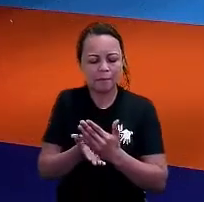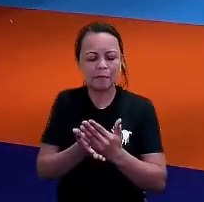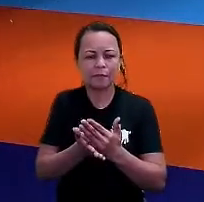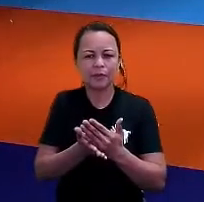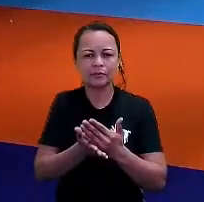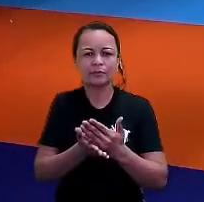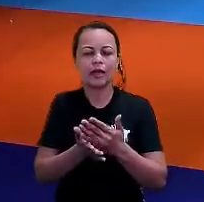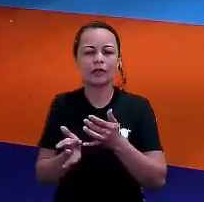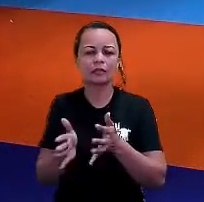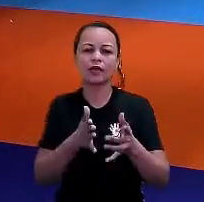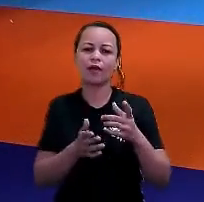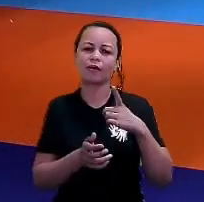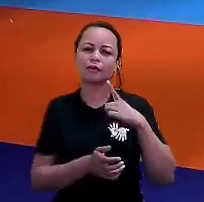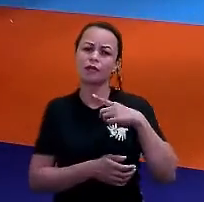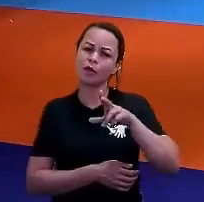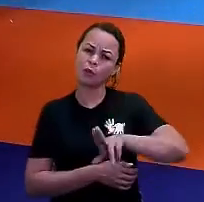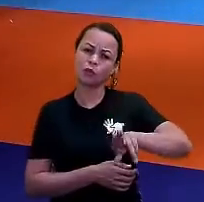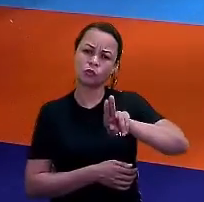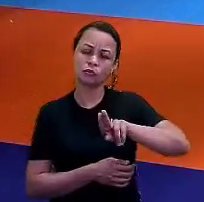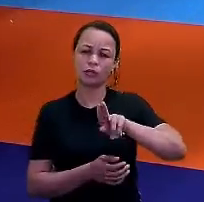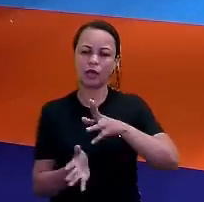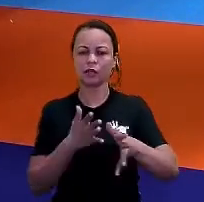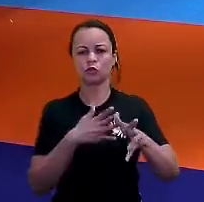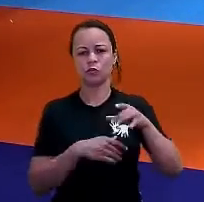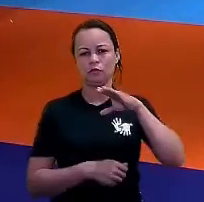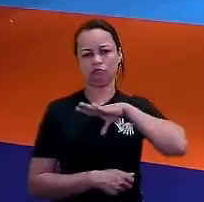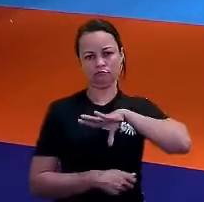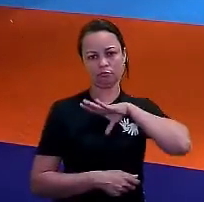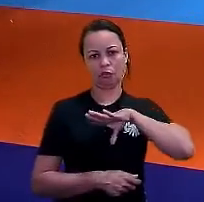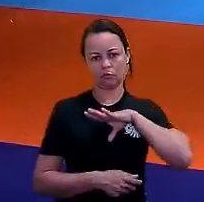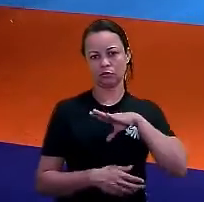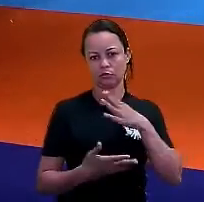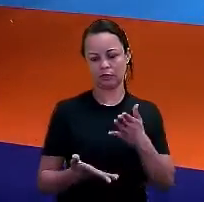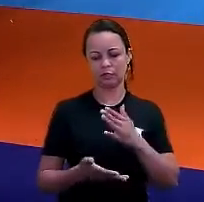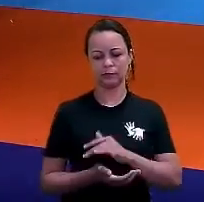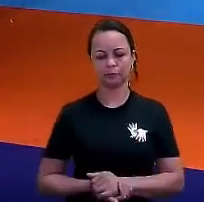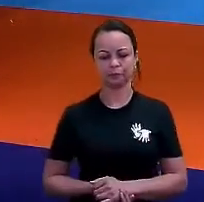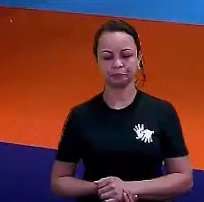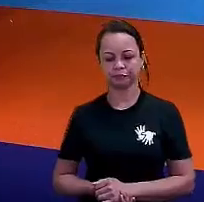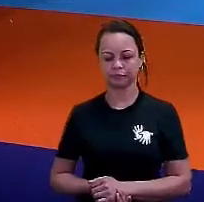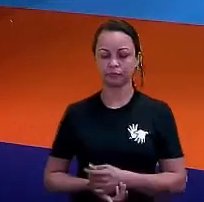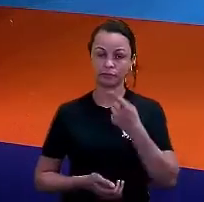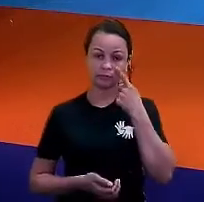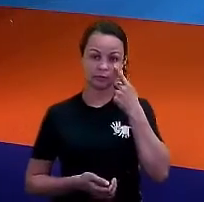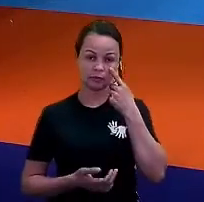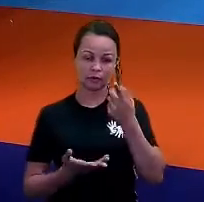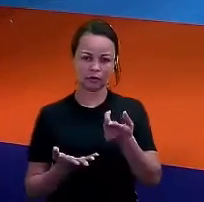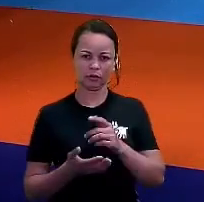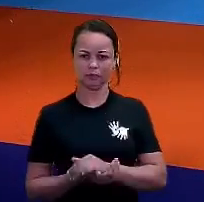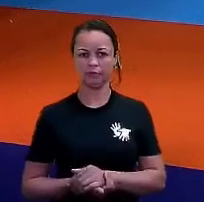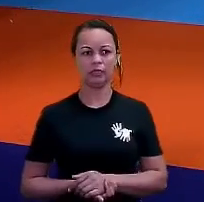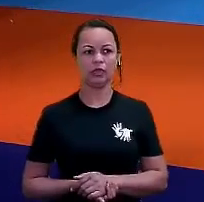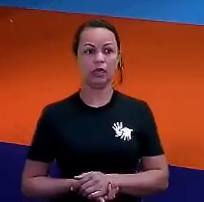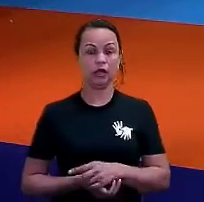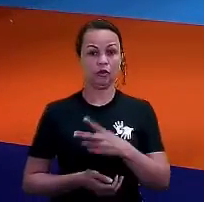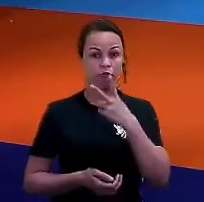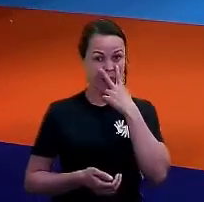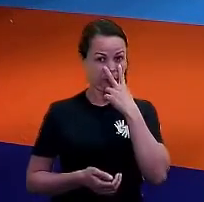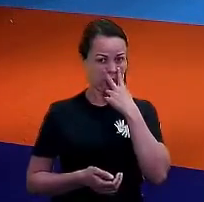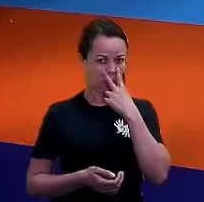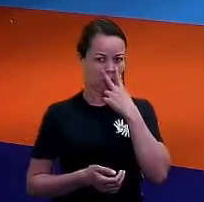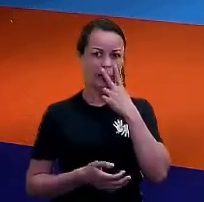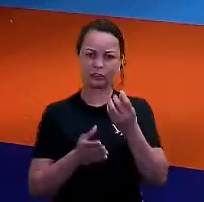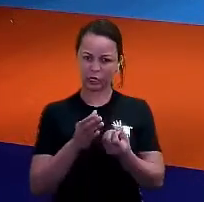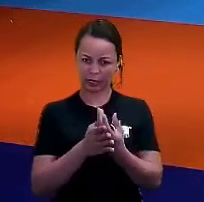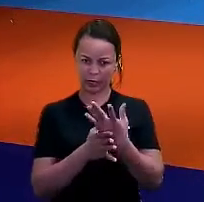uma utilidade para os portugueses. Então, Vejam só, Vitória não existe ainda